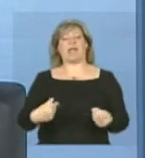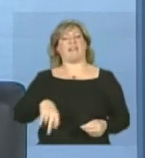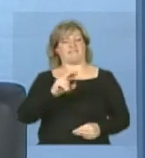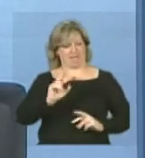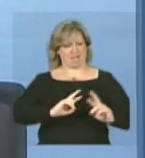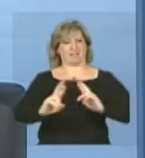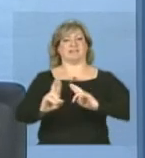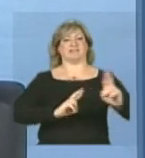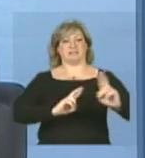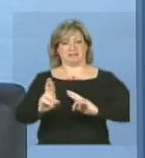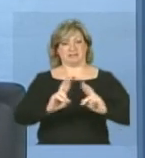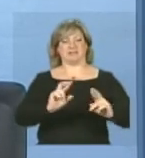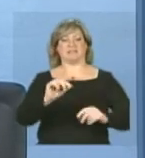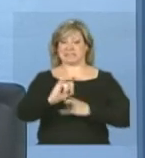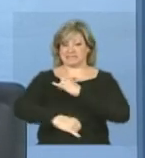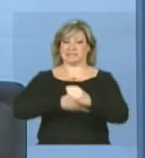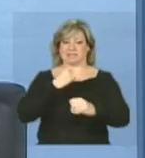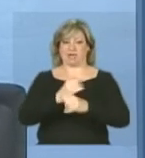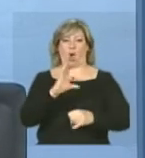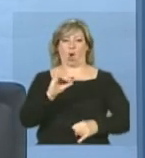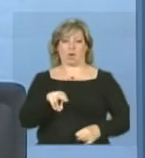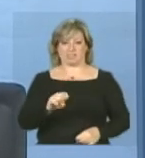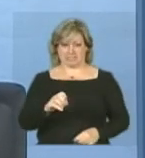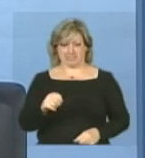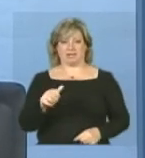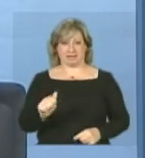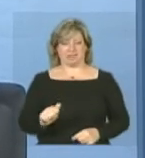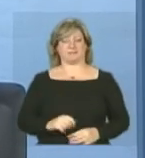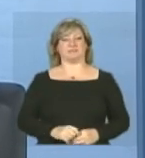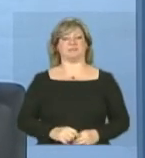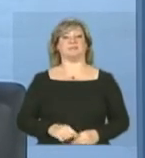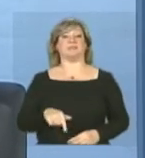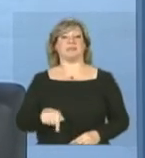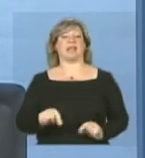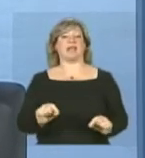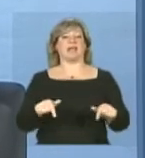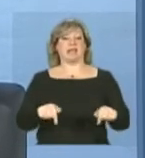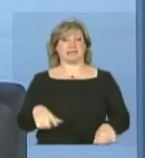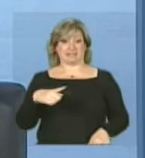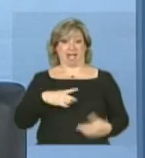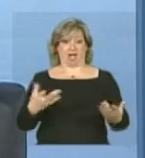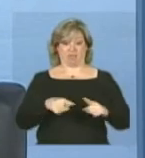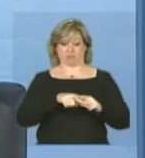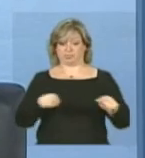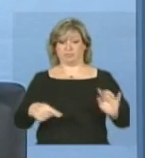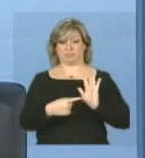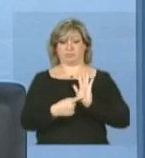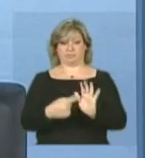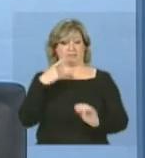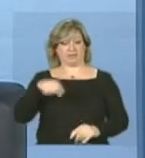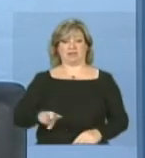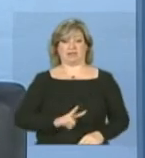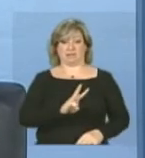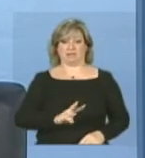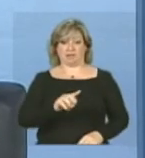ser respondidas no site do Conceia. Este que está no vídeo aparecendo aí para você,